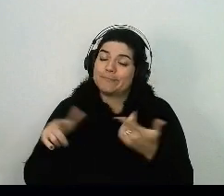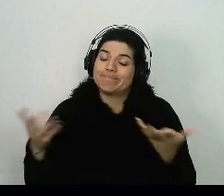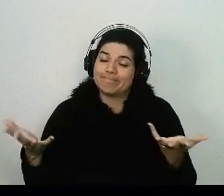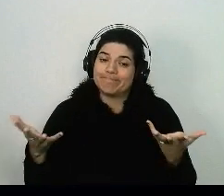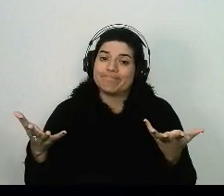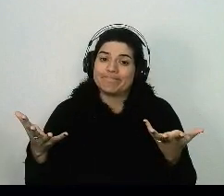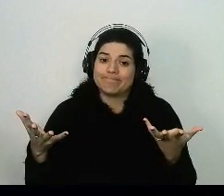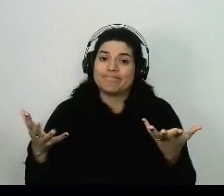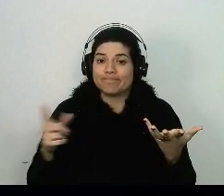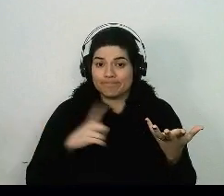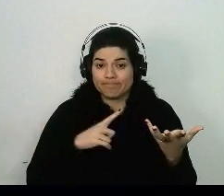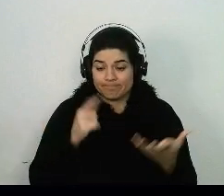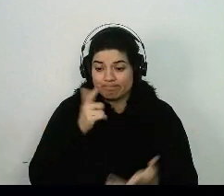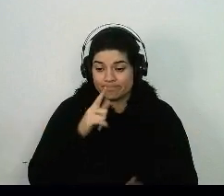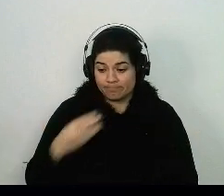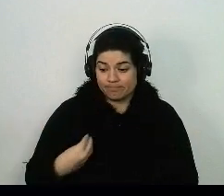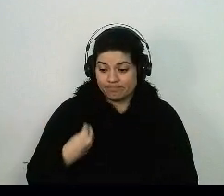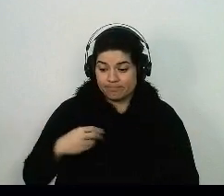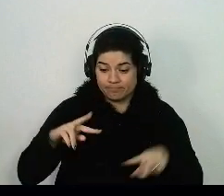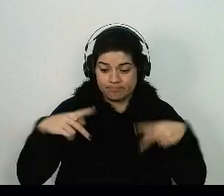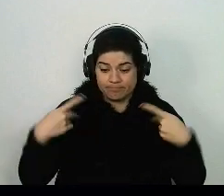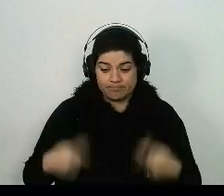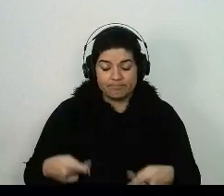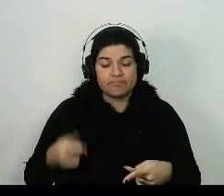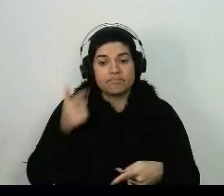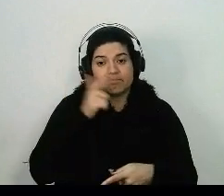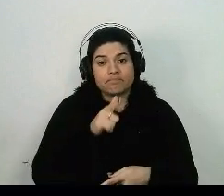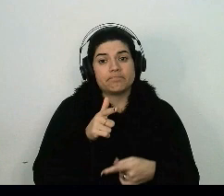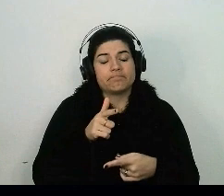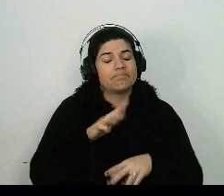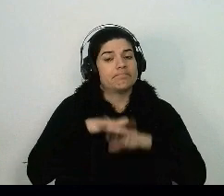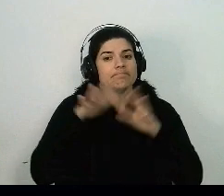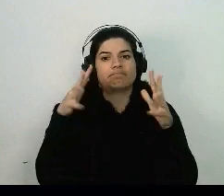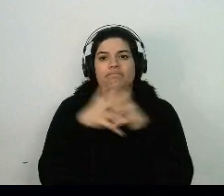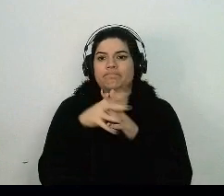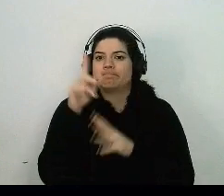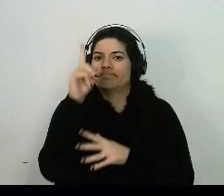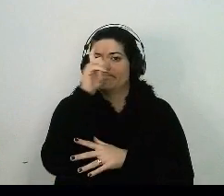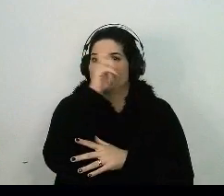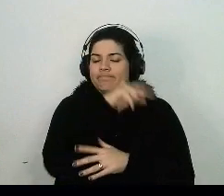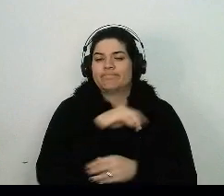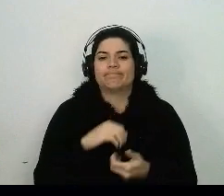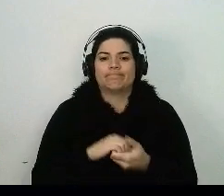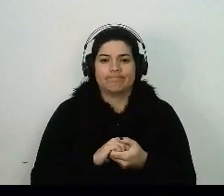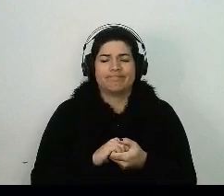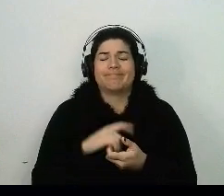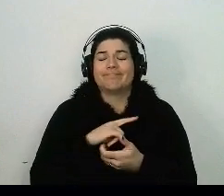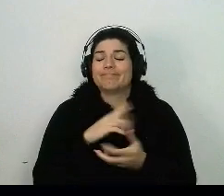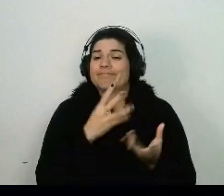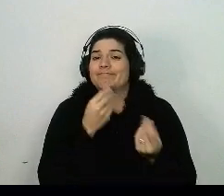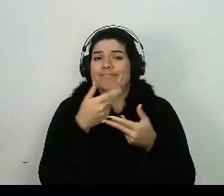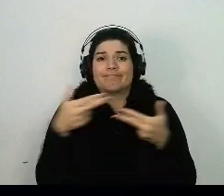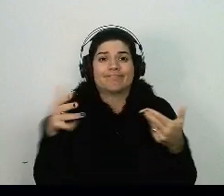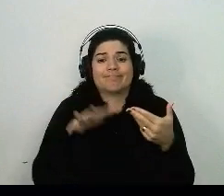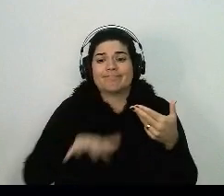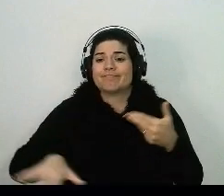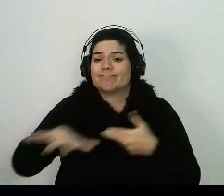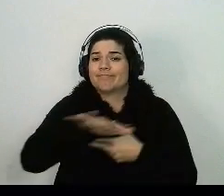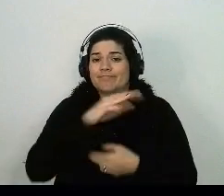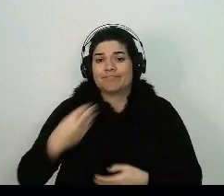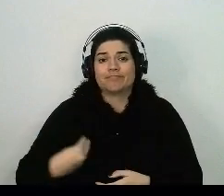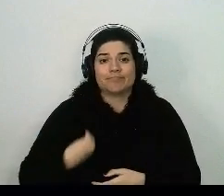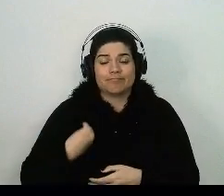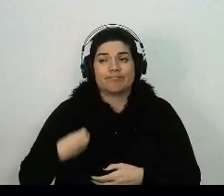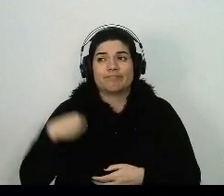a existência humana mais confortável, porém mais complexa. Então a gente tem mais coisas ao nosso entorno, né? Mais coisas